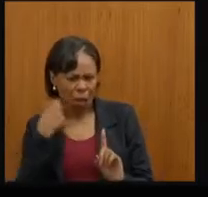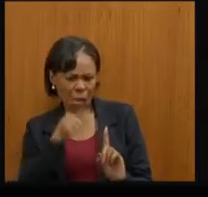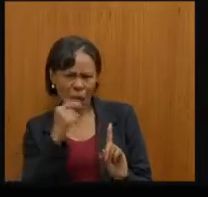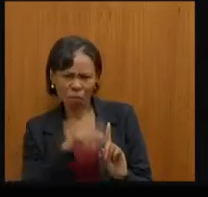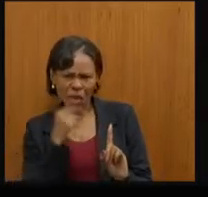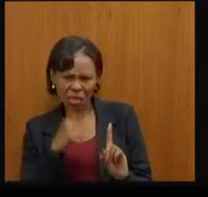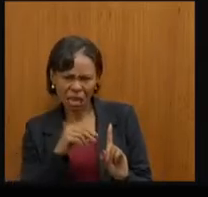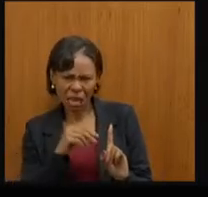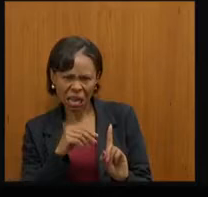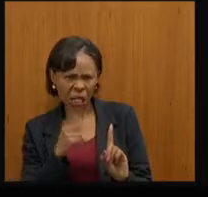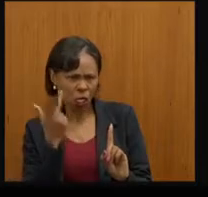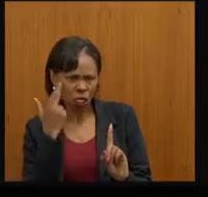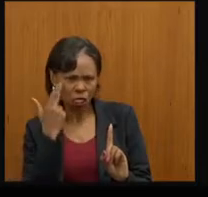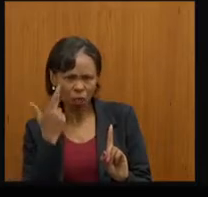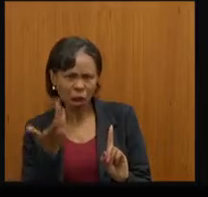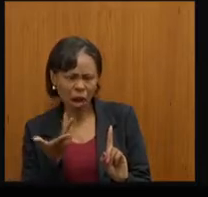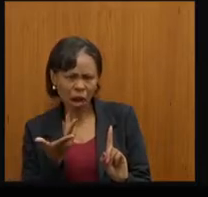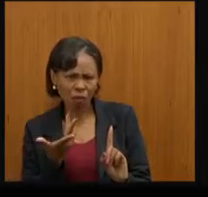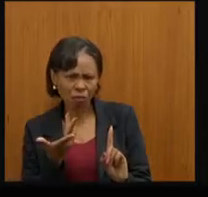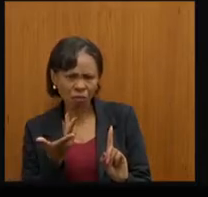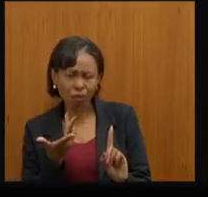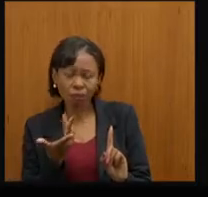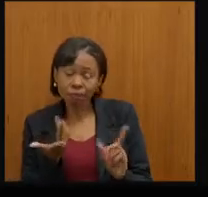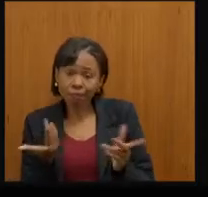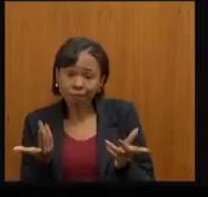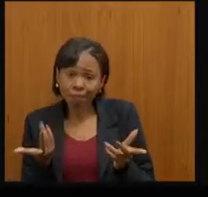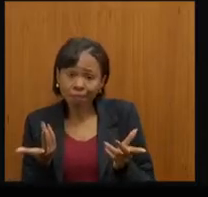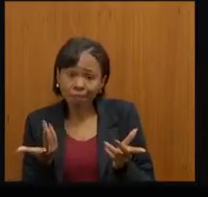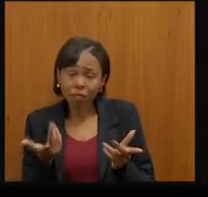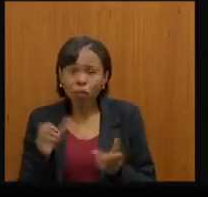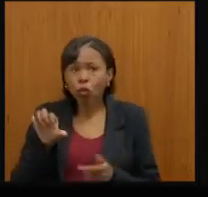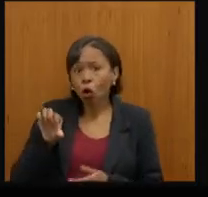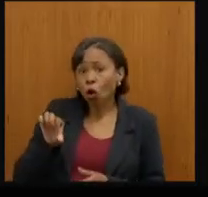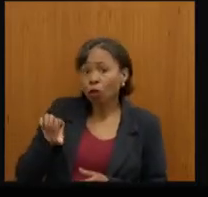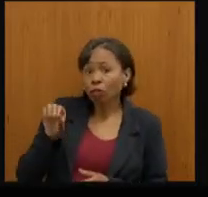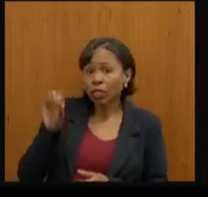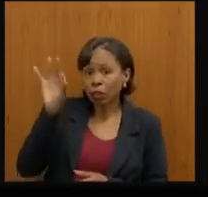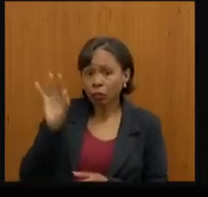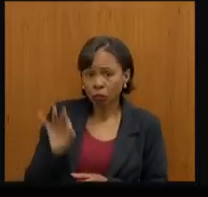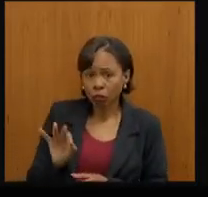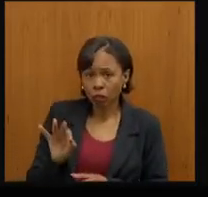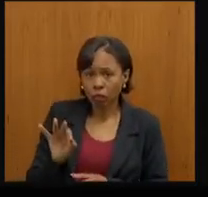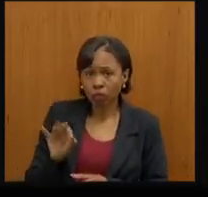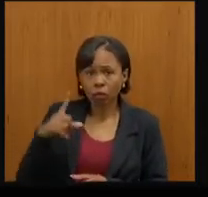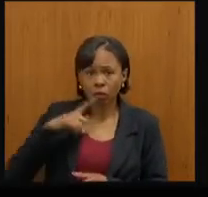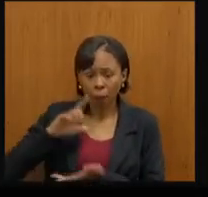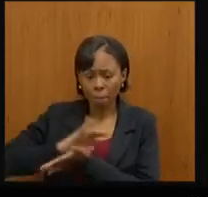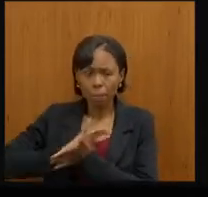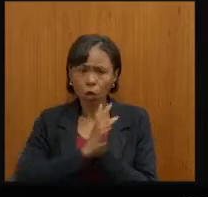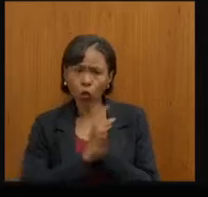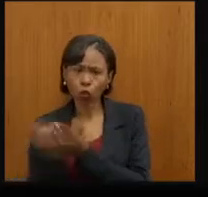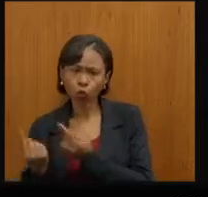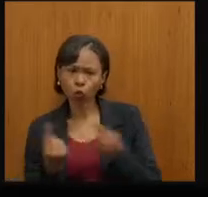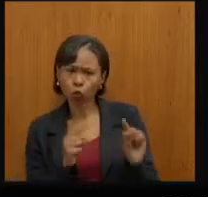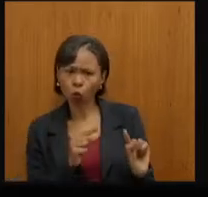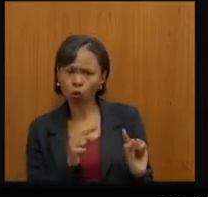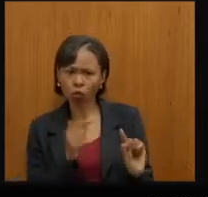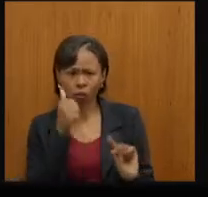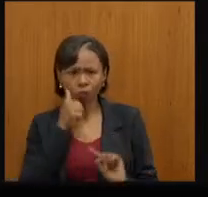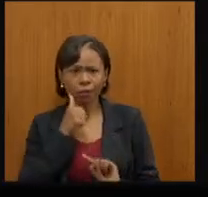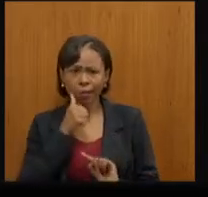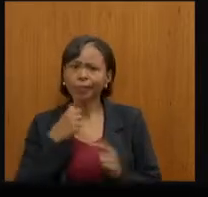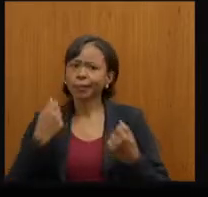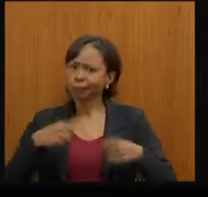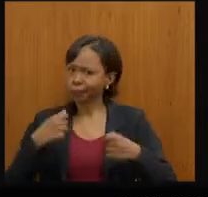noventa porcento atacar né que tem aqui eu ver algum tipo de preconceito contra mulher isso tem que mudar